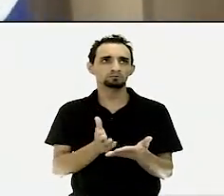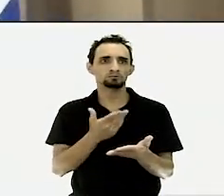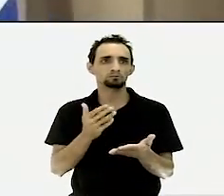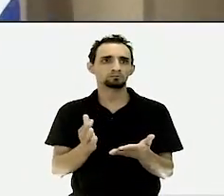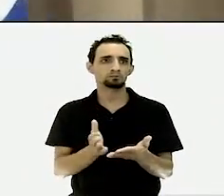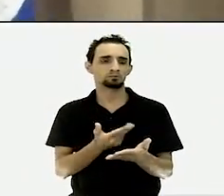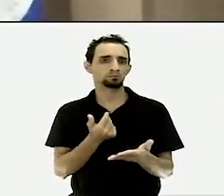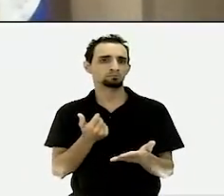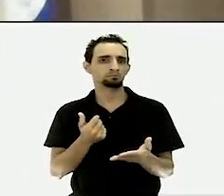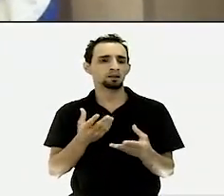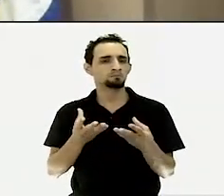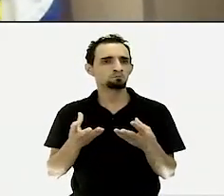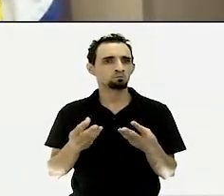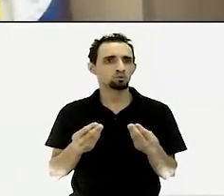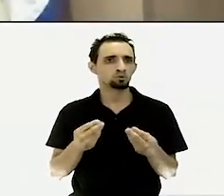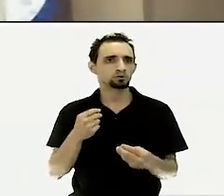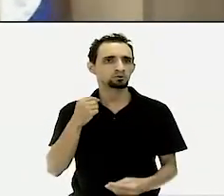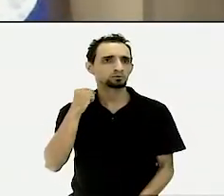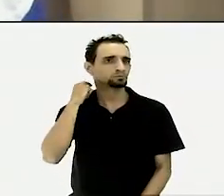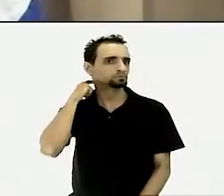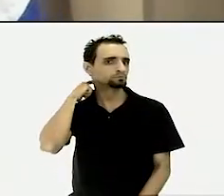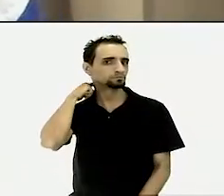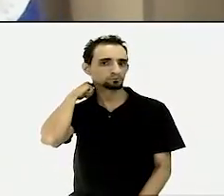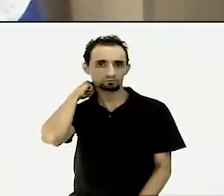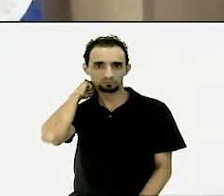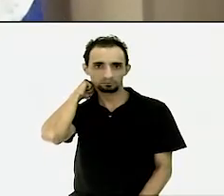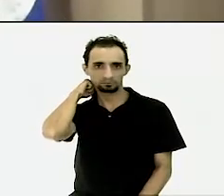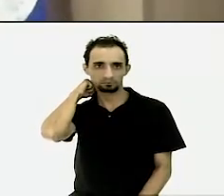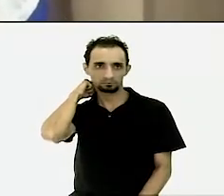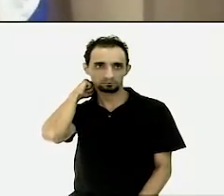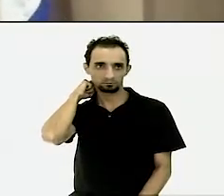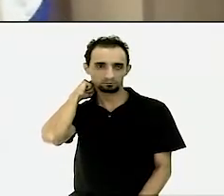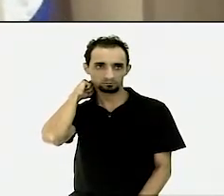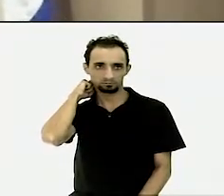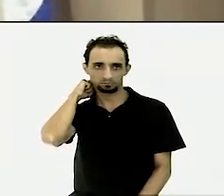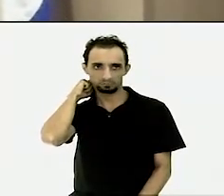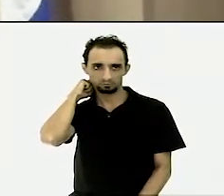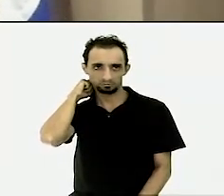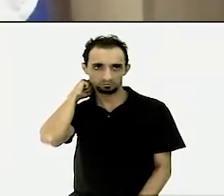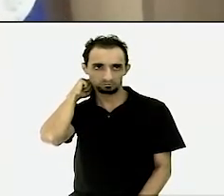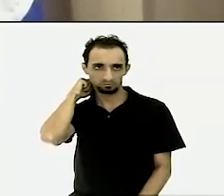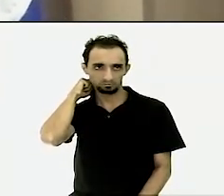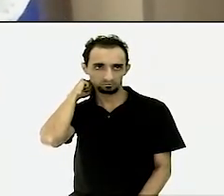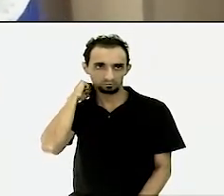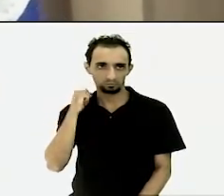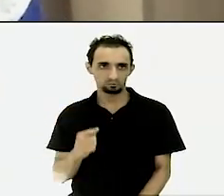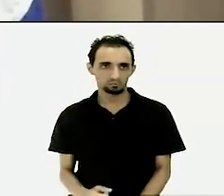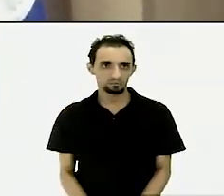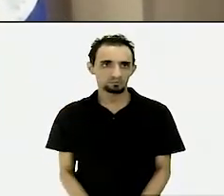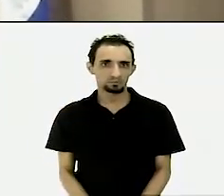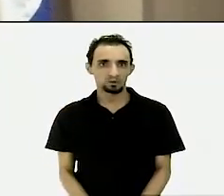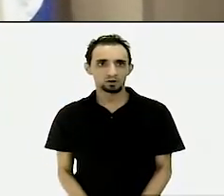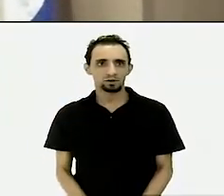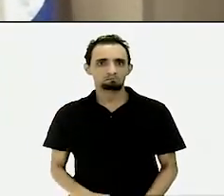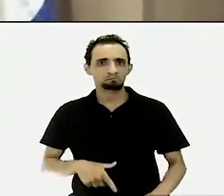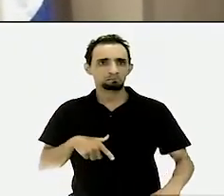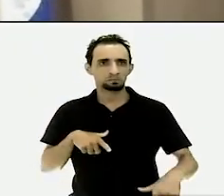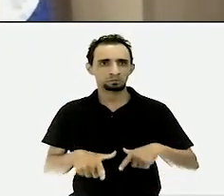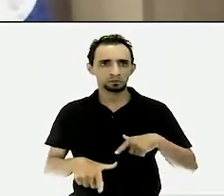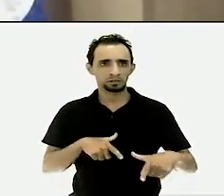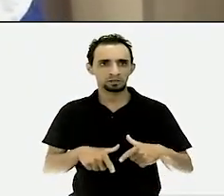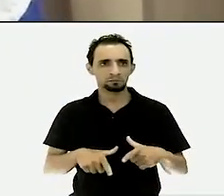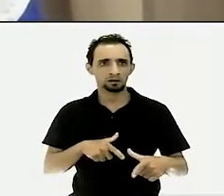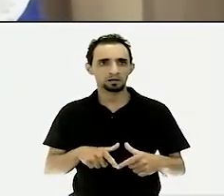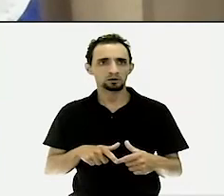pânico enquanto não abrem os resultados dos exames que fazem. E quanto mais demora, mais se desgasta, mais